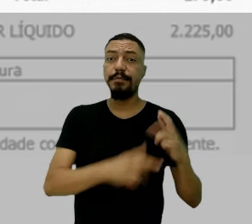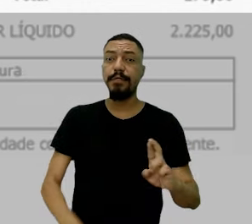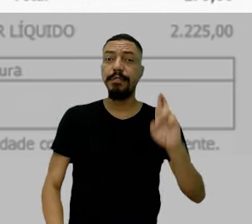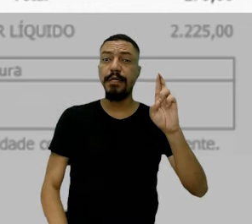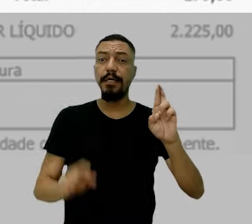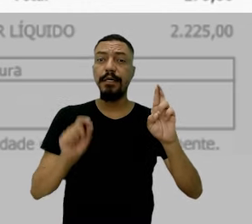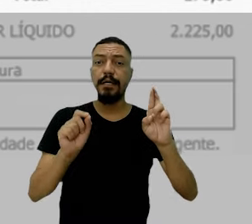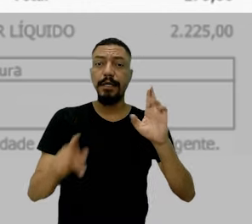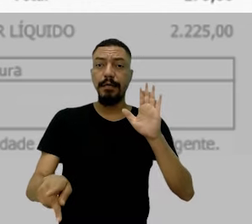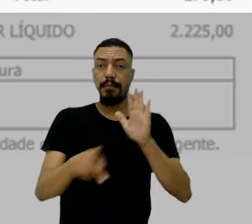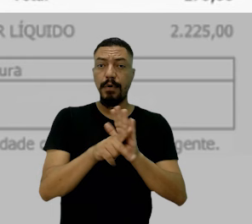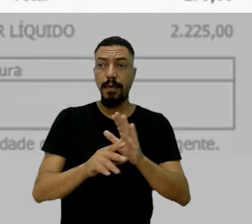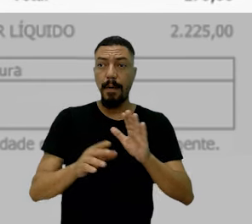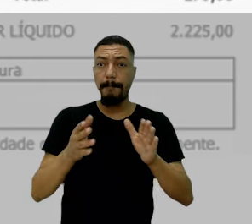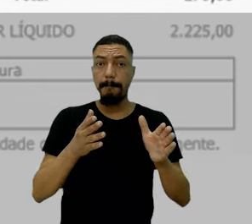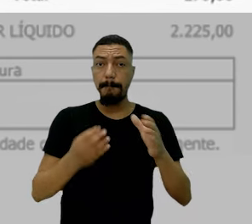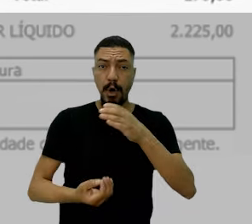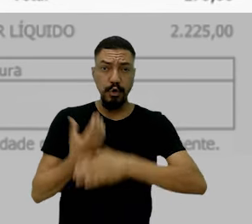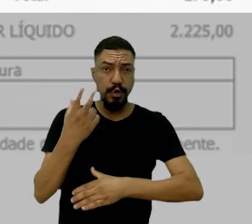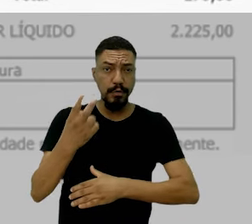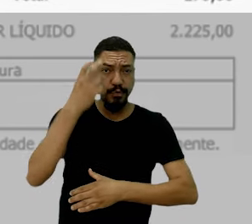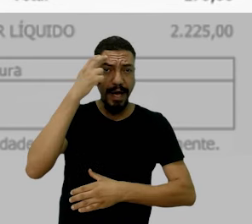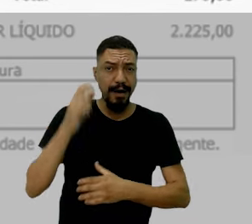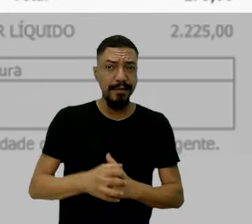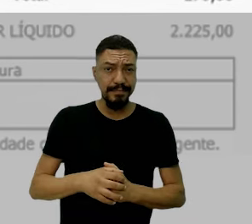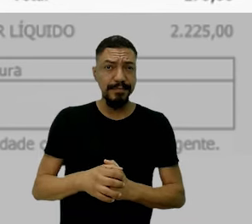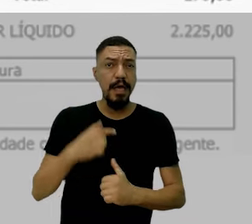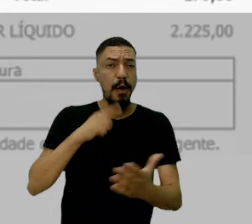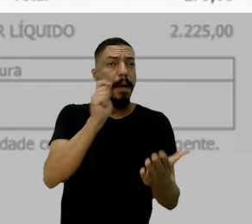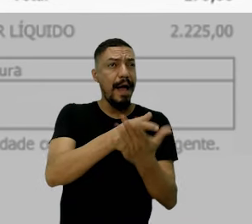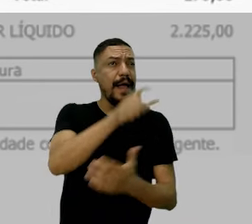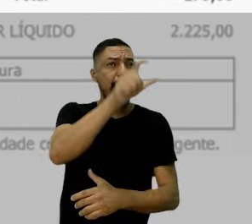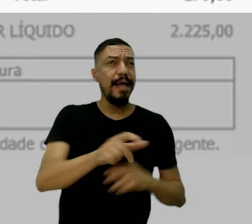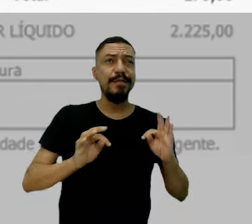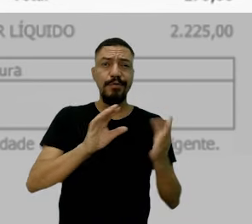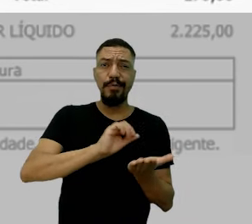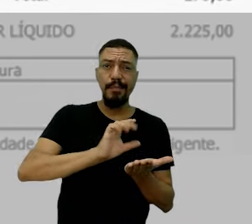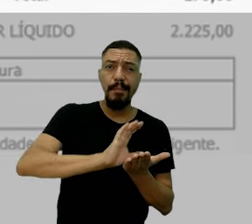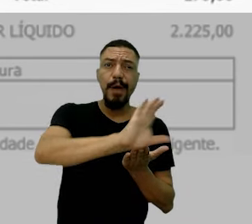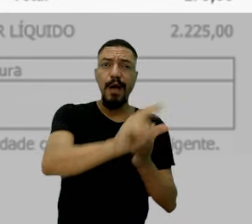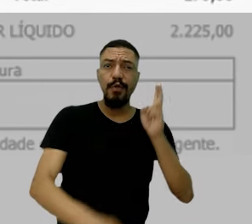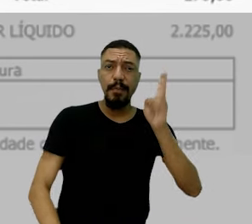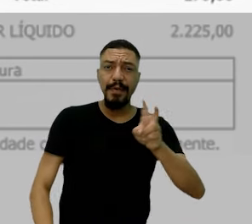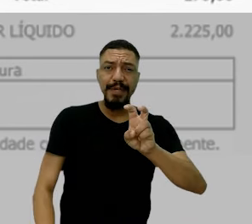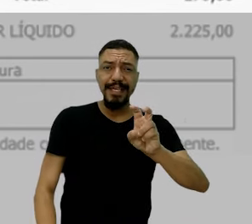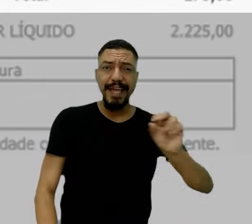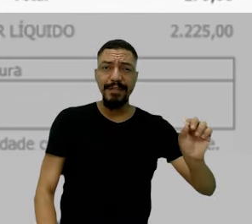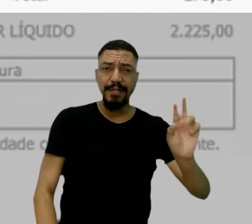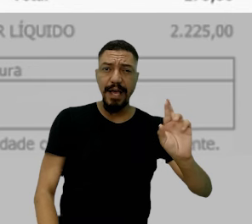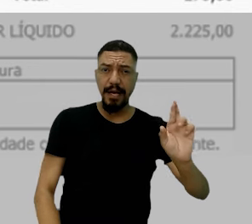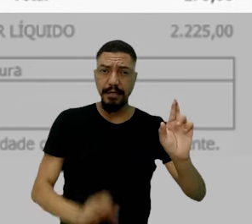a responsabilidade é da produtora ou do produtor. Então, assim, eu paguei a pessoa integral, os